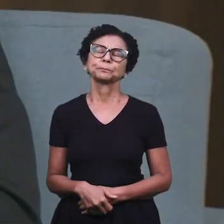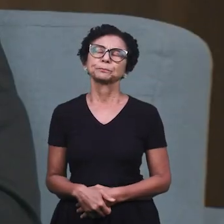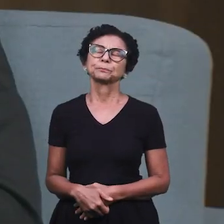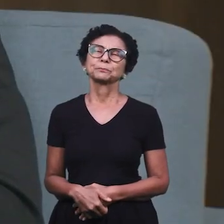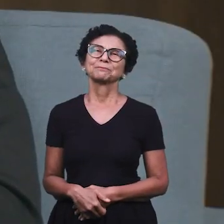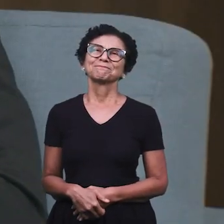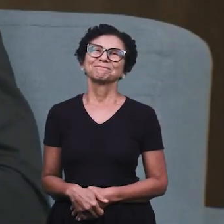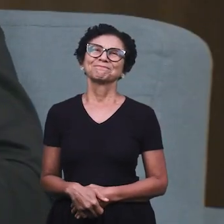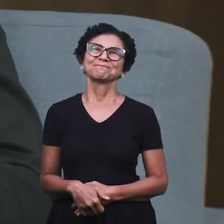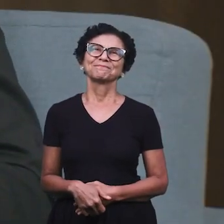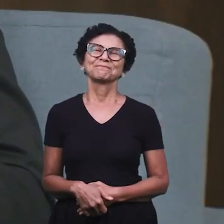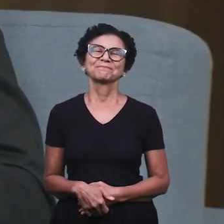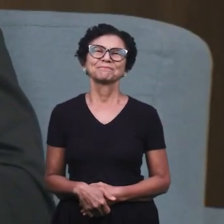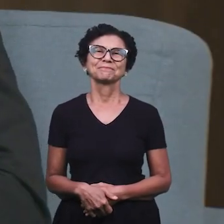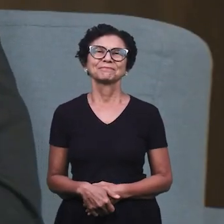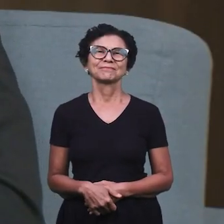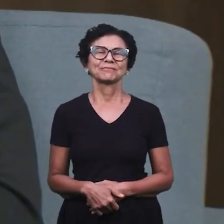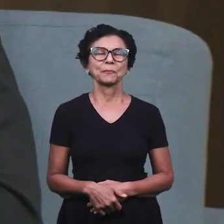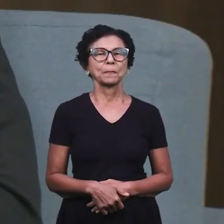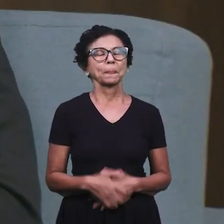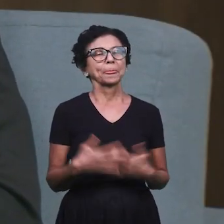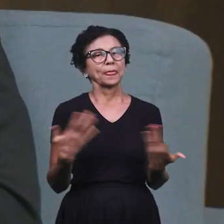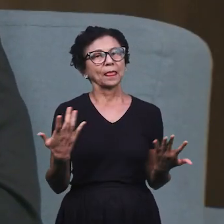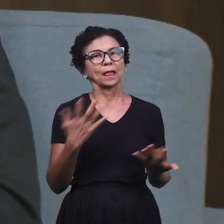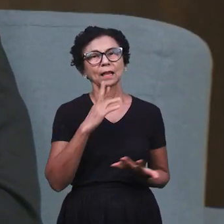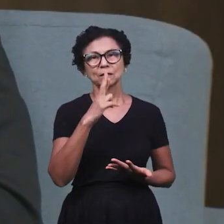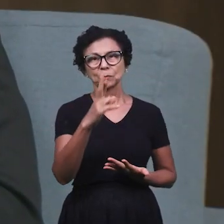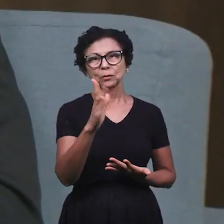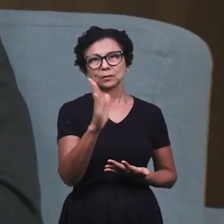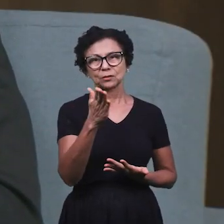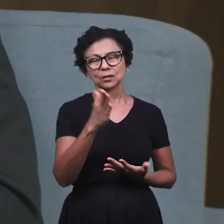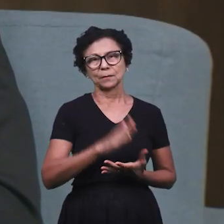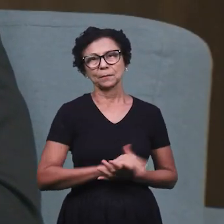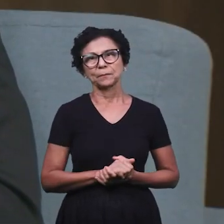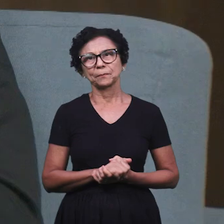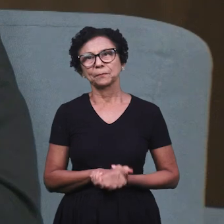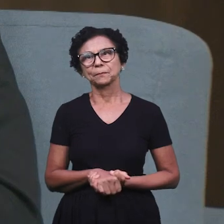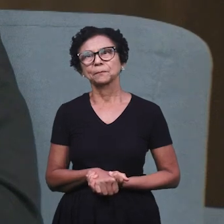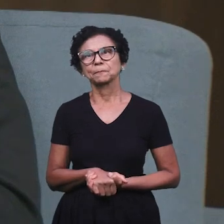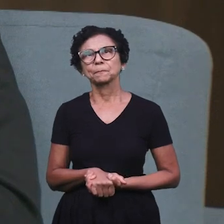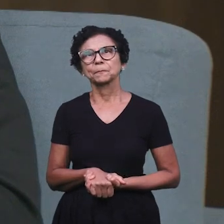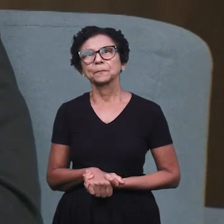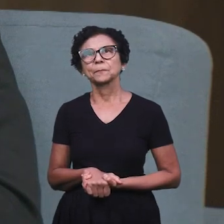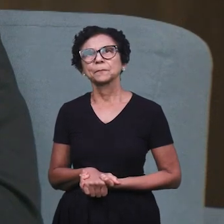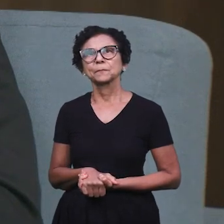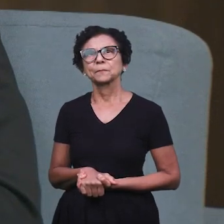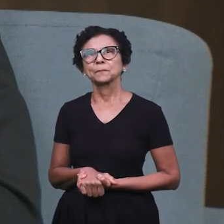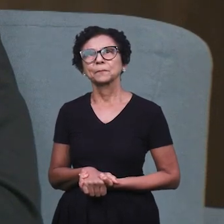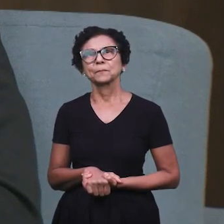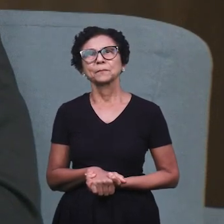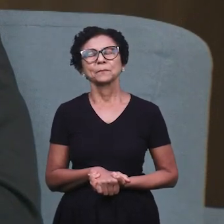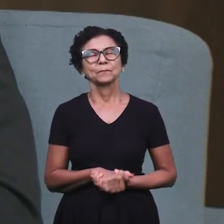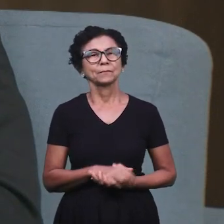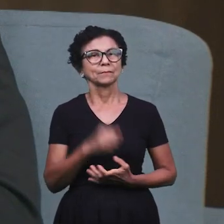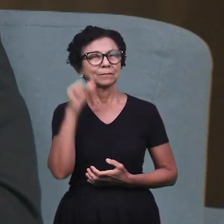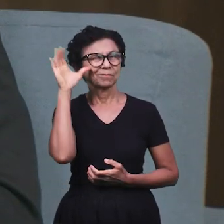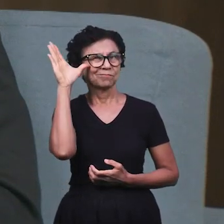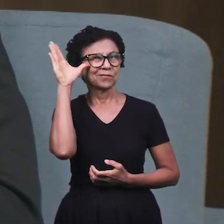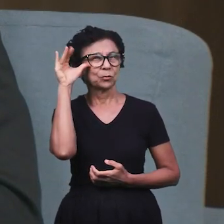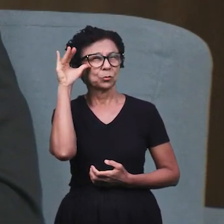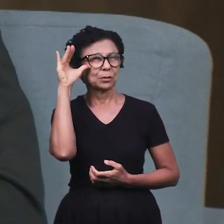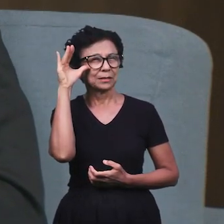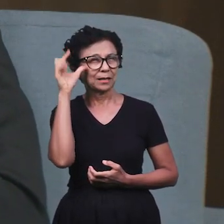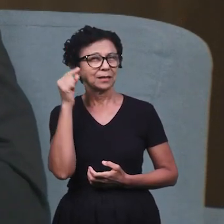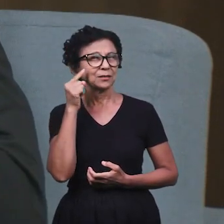a Jesus. Está respondida aí, Lara, a sua pergunta. E agora nós vamos para um quadro chamado